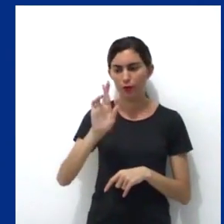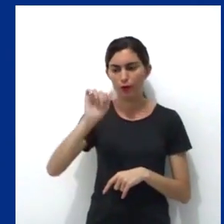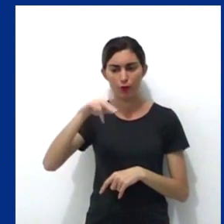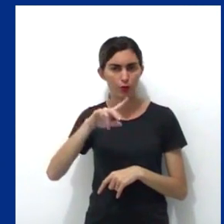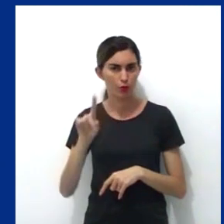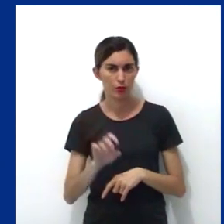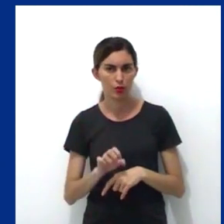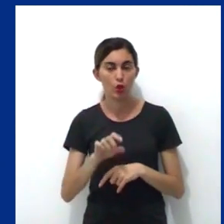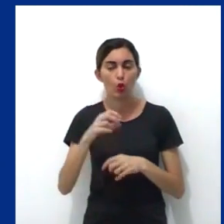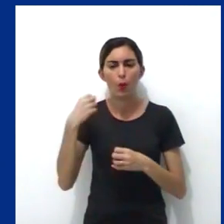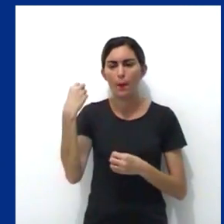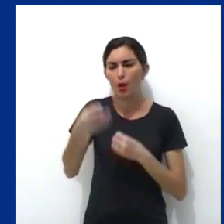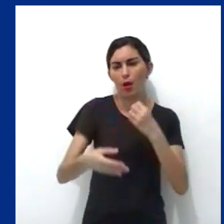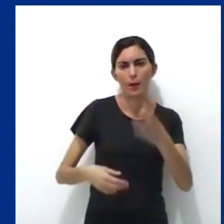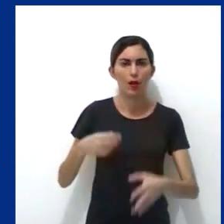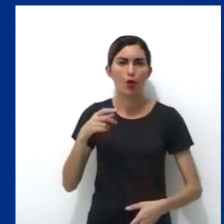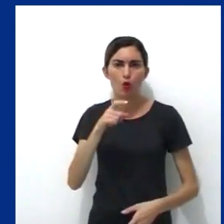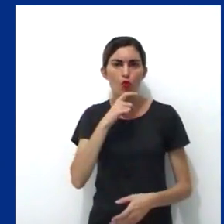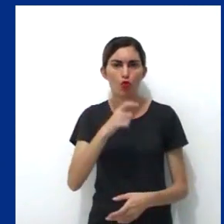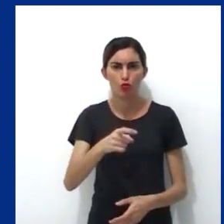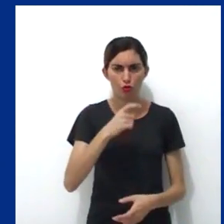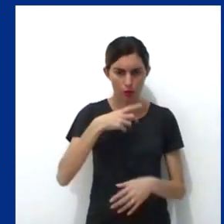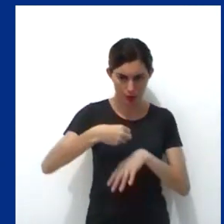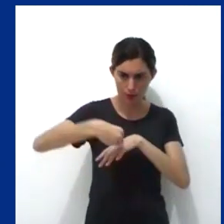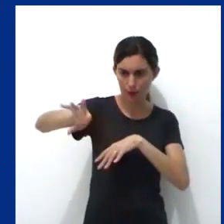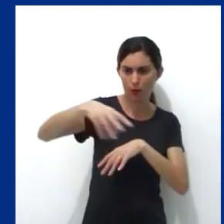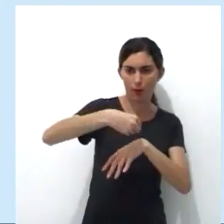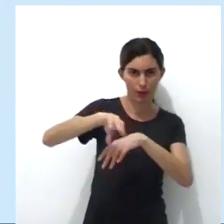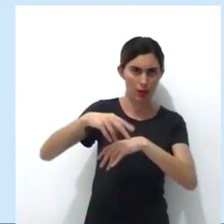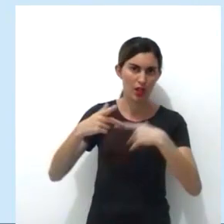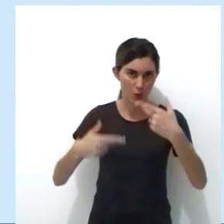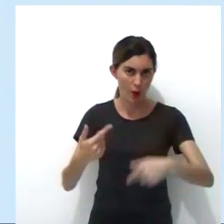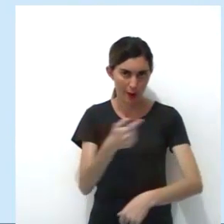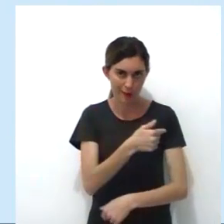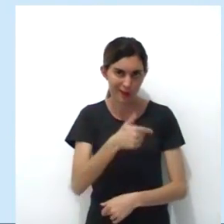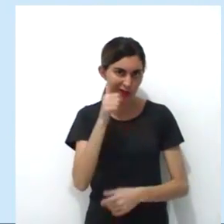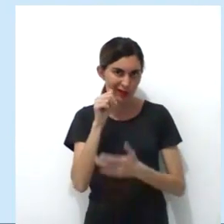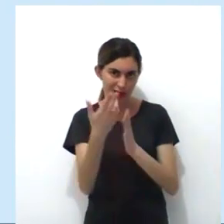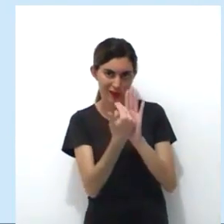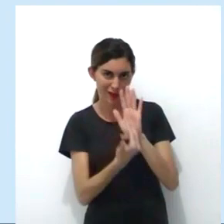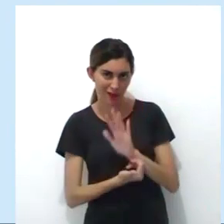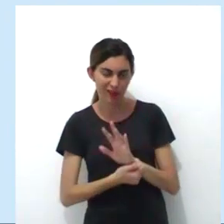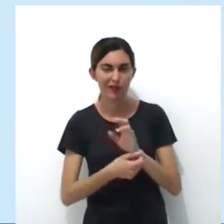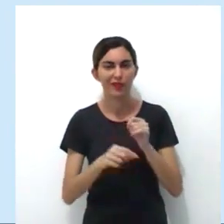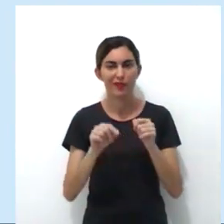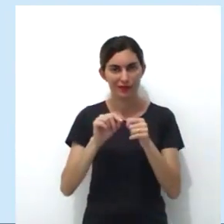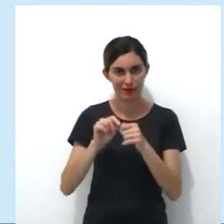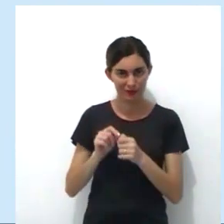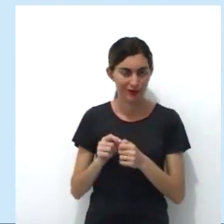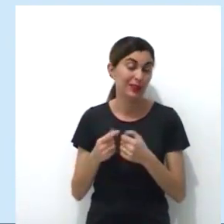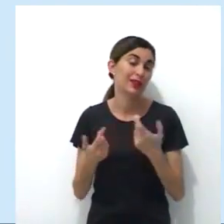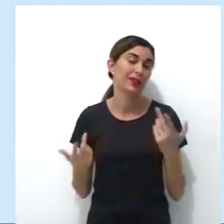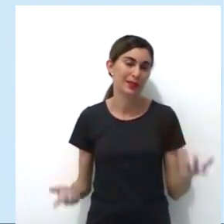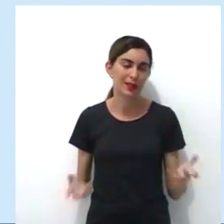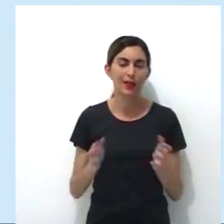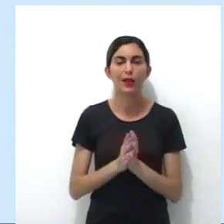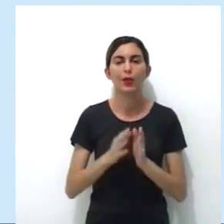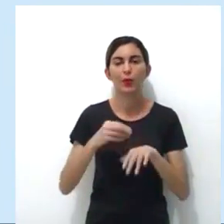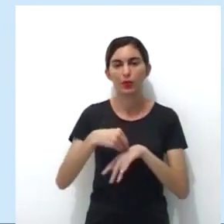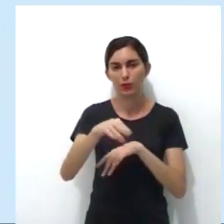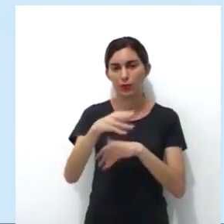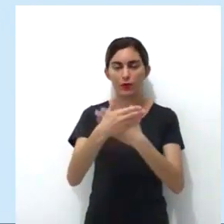E o frio, ele é passado entre os corpos? A gente confunde muito esse conceito, certo? Eu coloquei a imagem